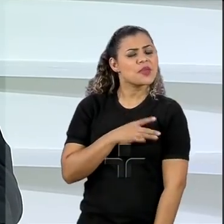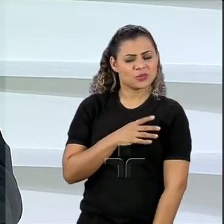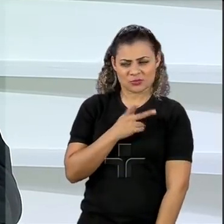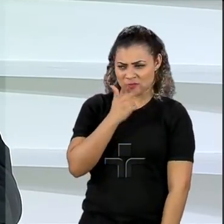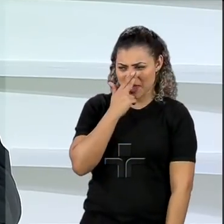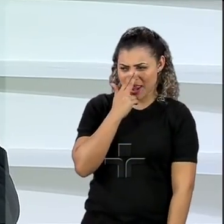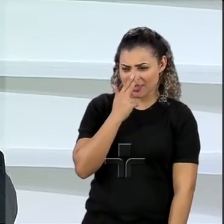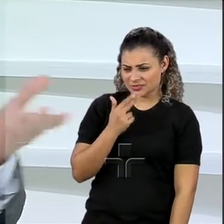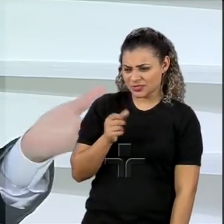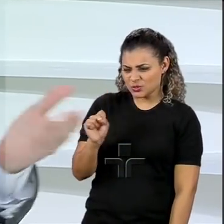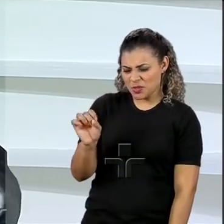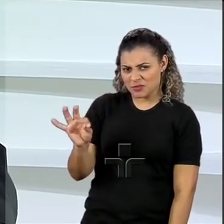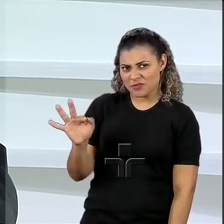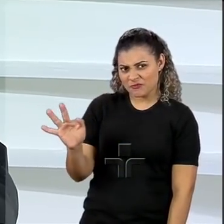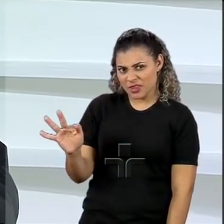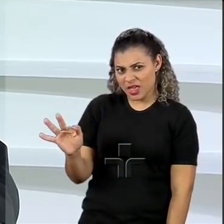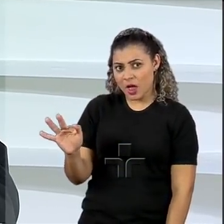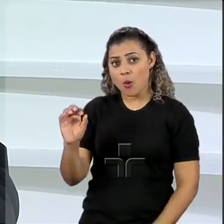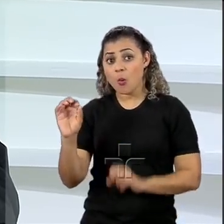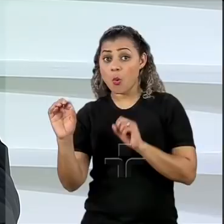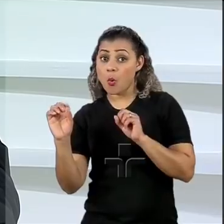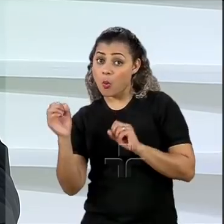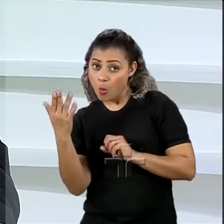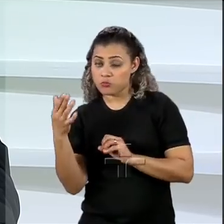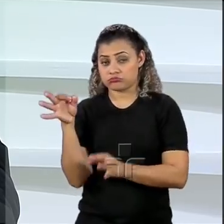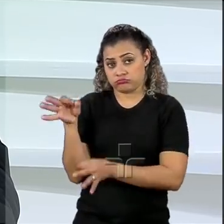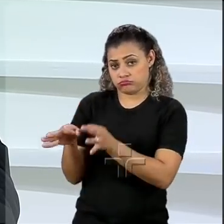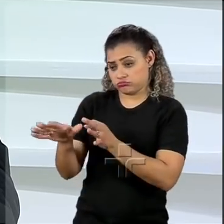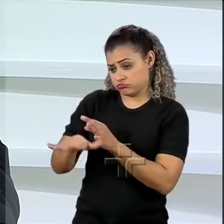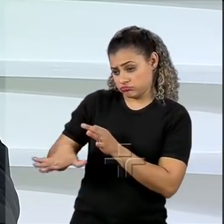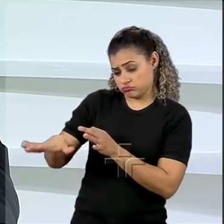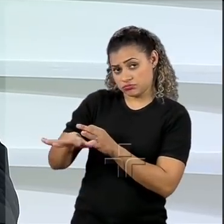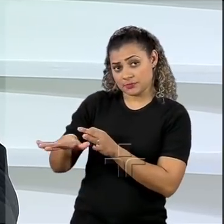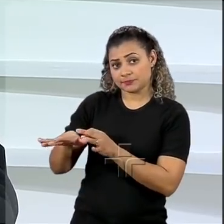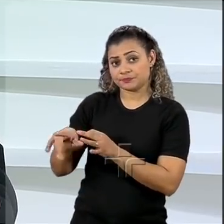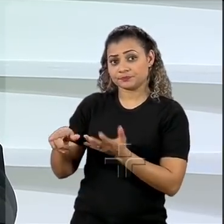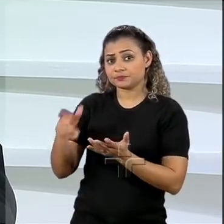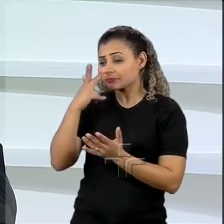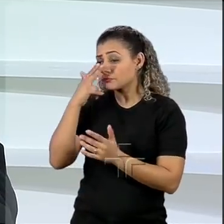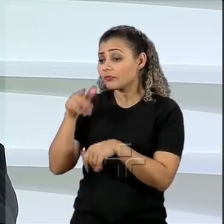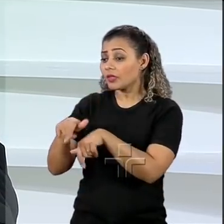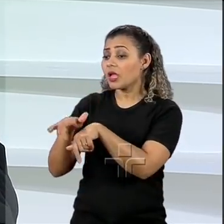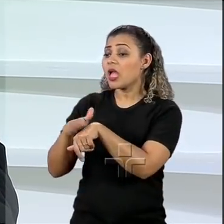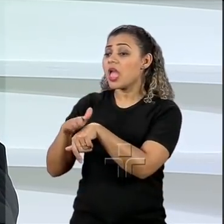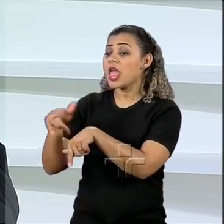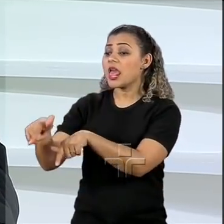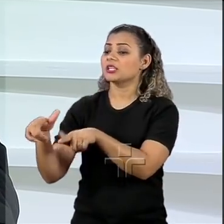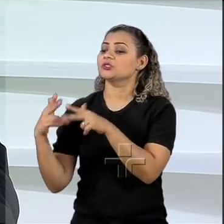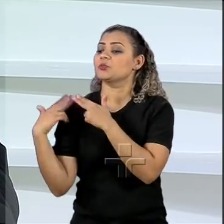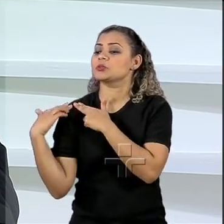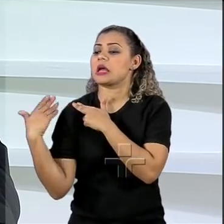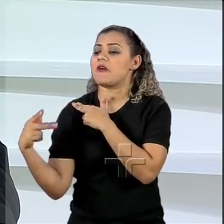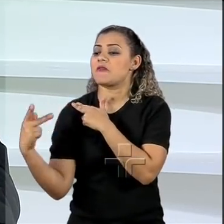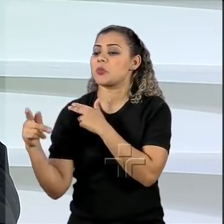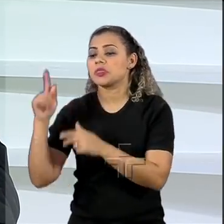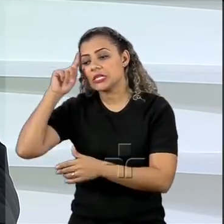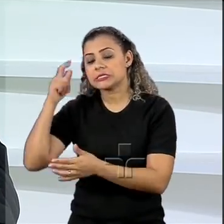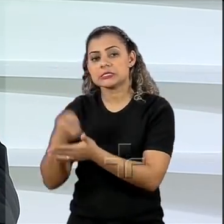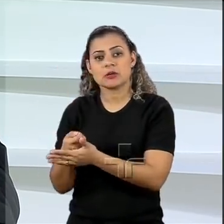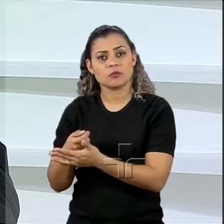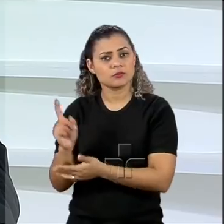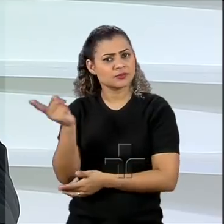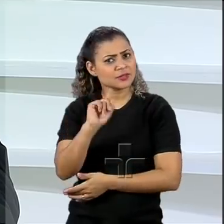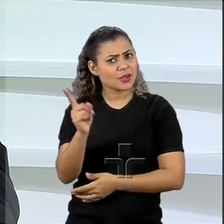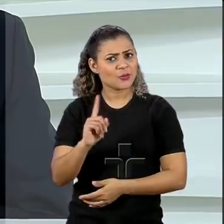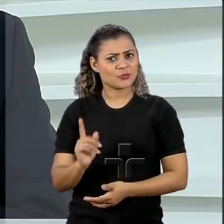o Supremo ou o Poder Judiciário a cumprir tarefas desse tipo, porque ele não está imune também a